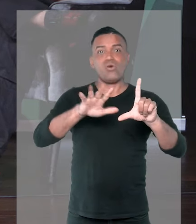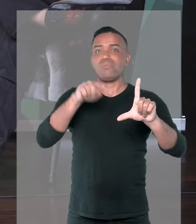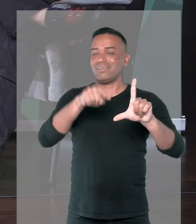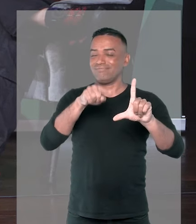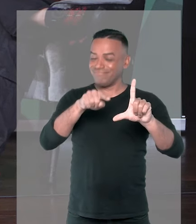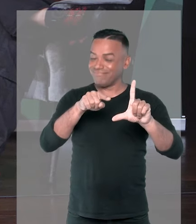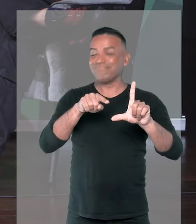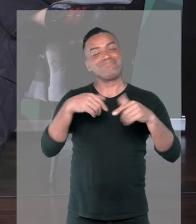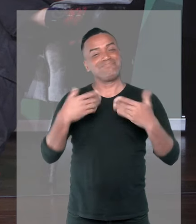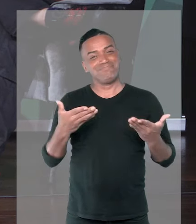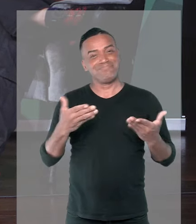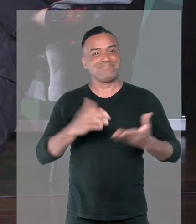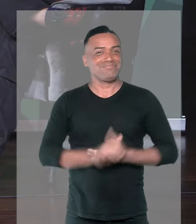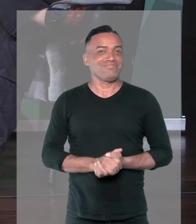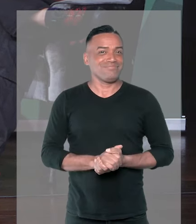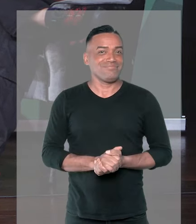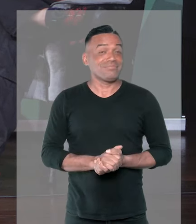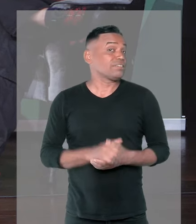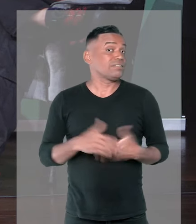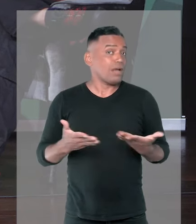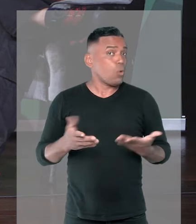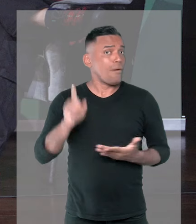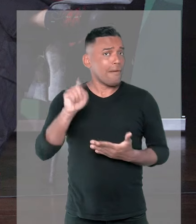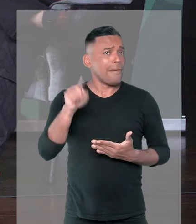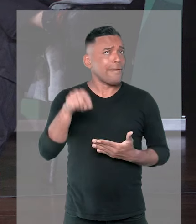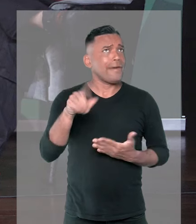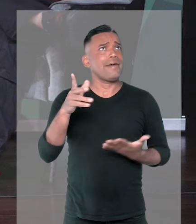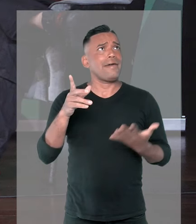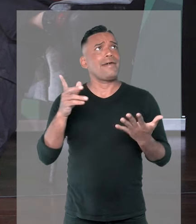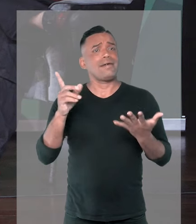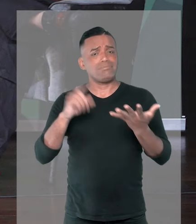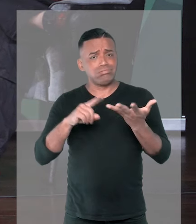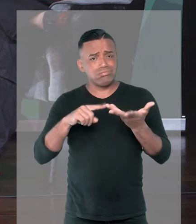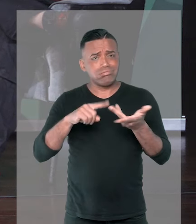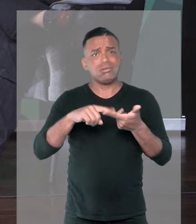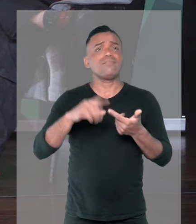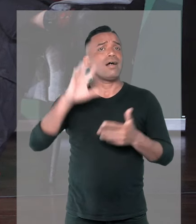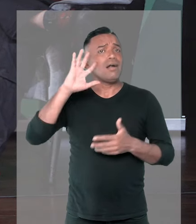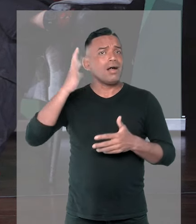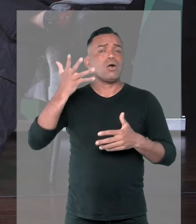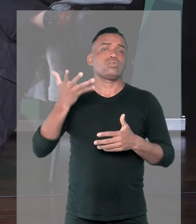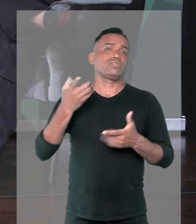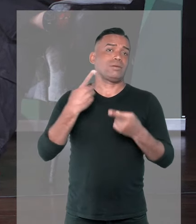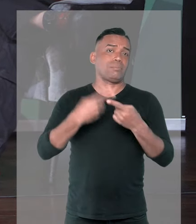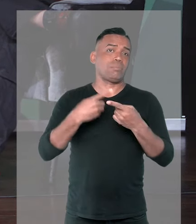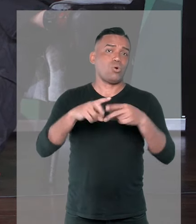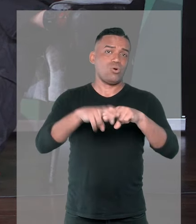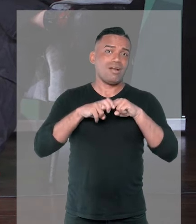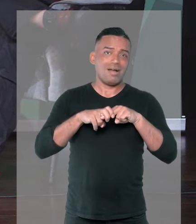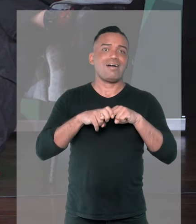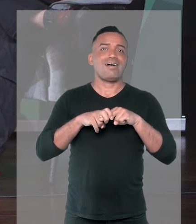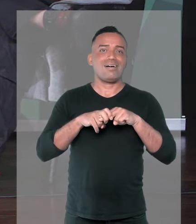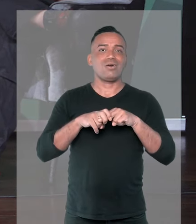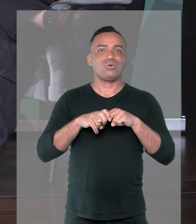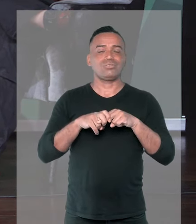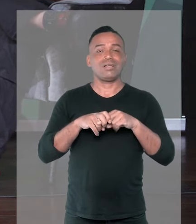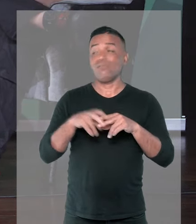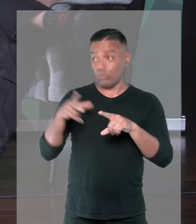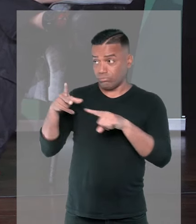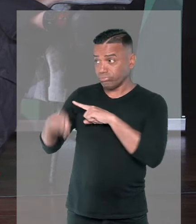refrigeração né Eh e que isso esses esses fluxos eles vão acontecer por causa daquele complexo Tá bom então vou te